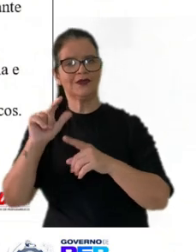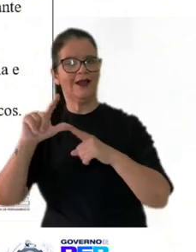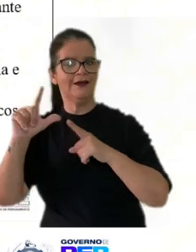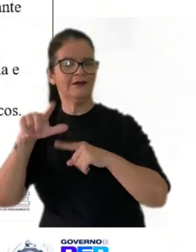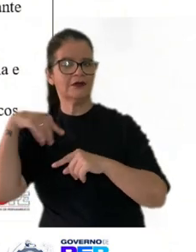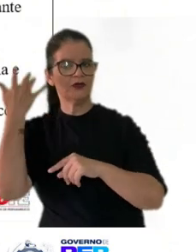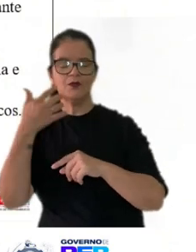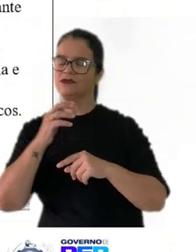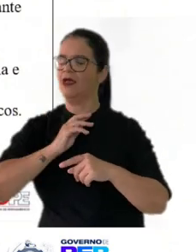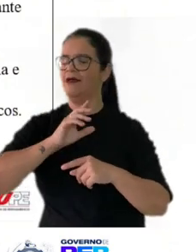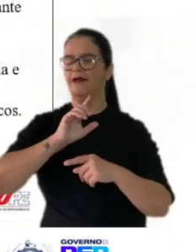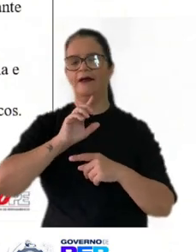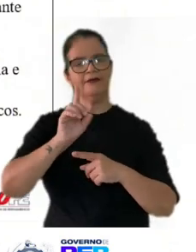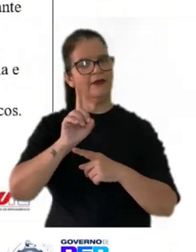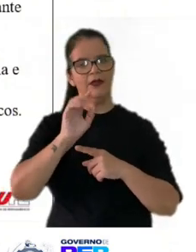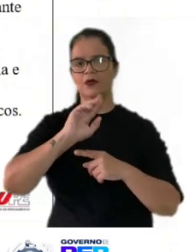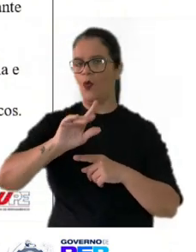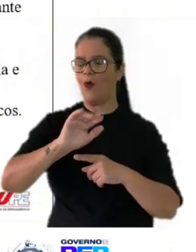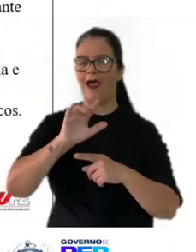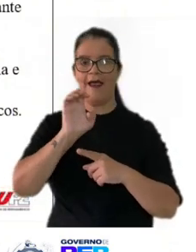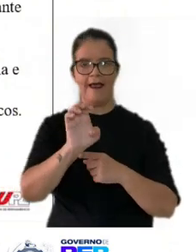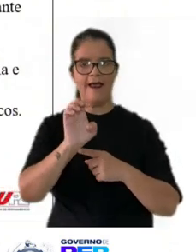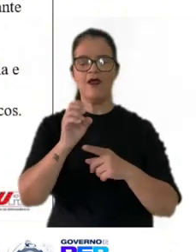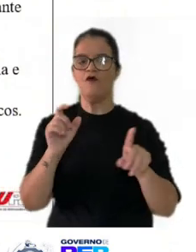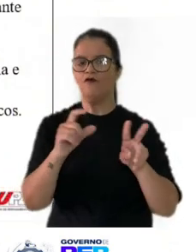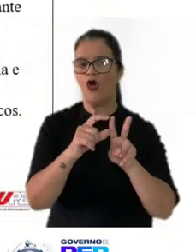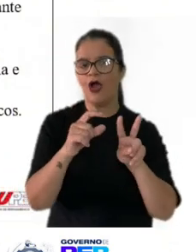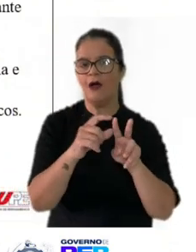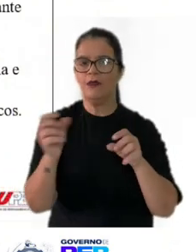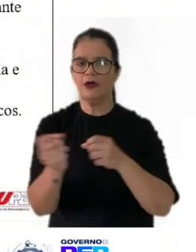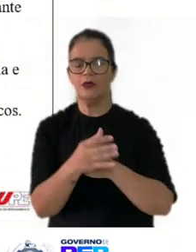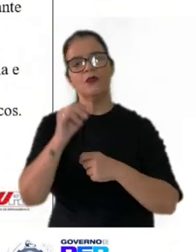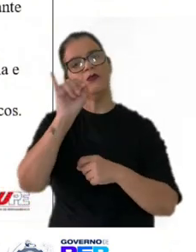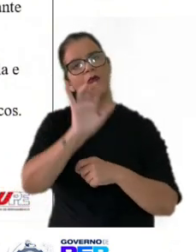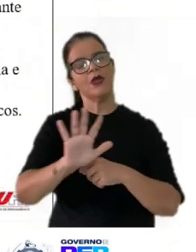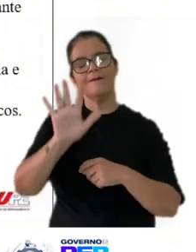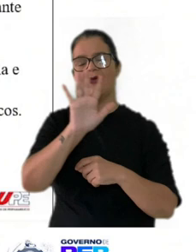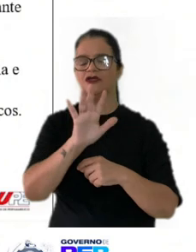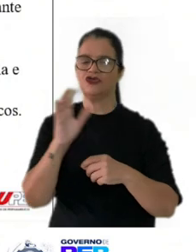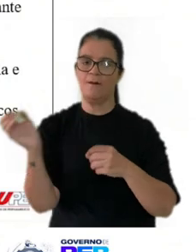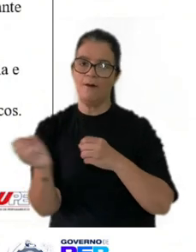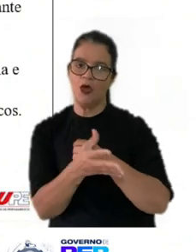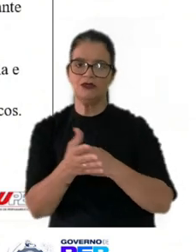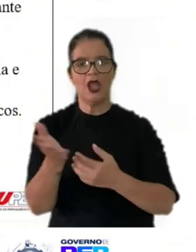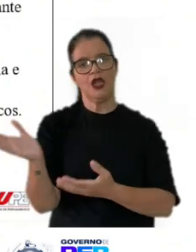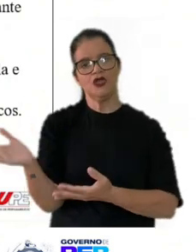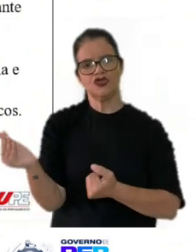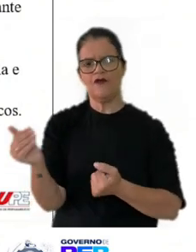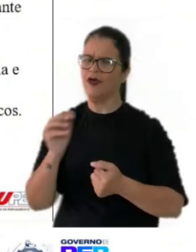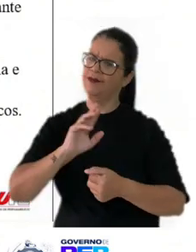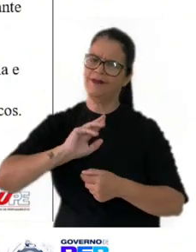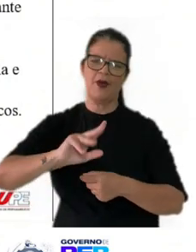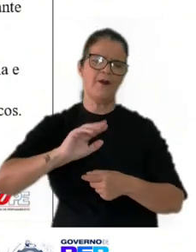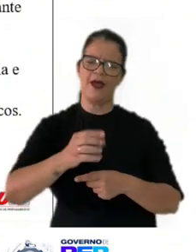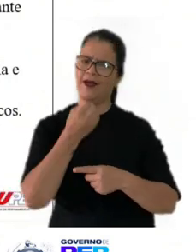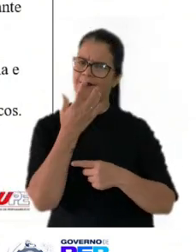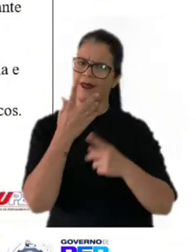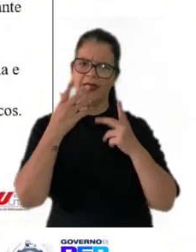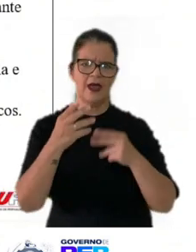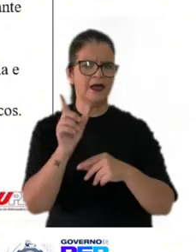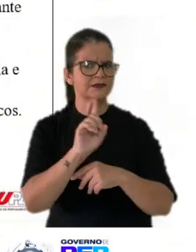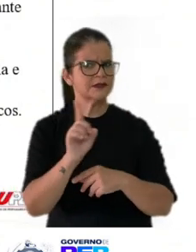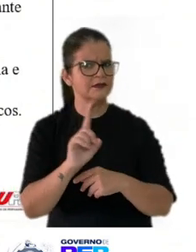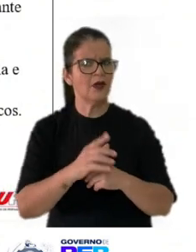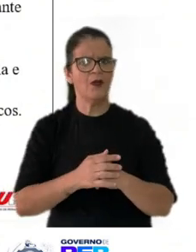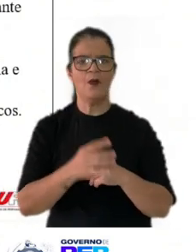D letra E o vocabulário contemporâneo com a linguagem moderna e jovial não é bem assim tá porque